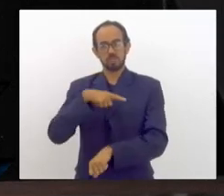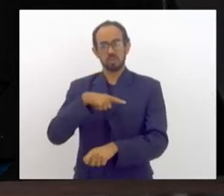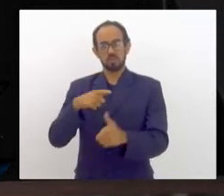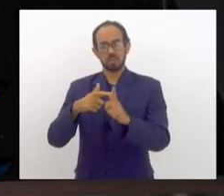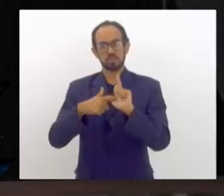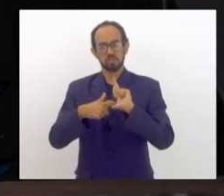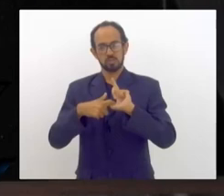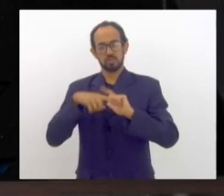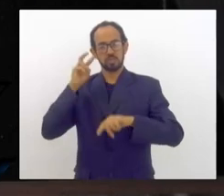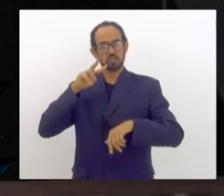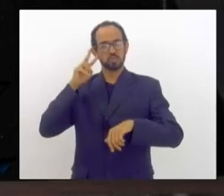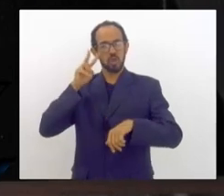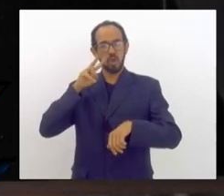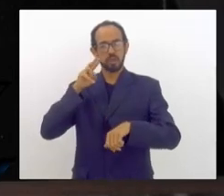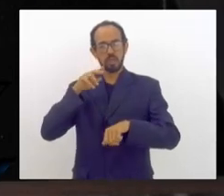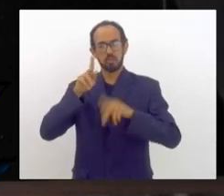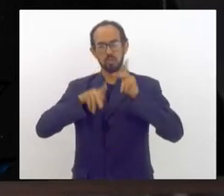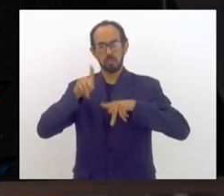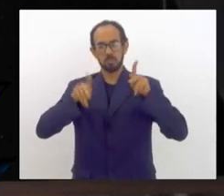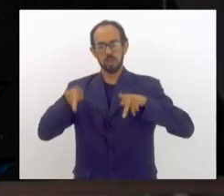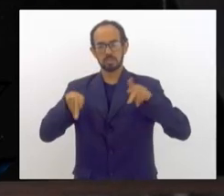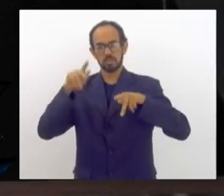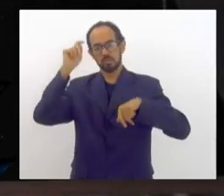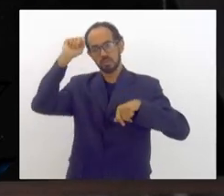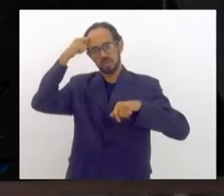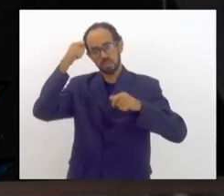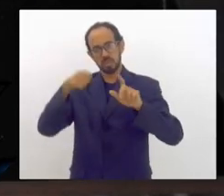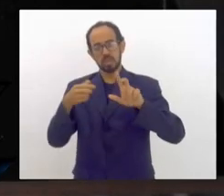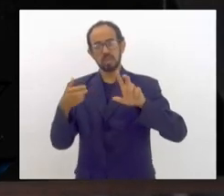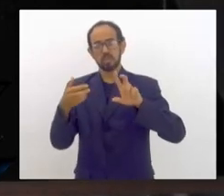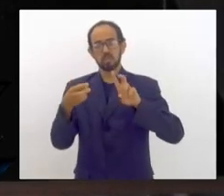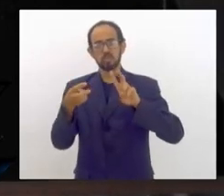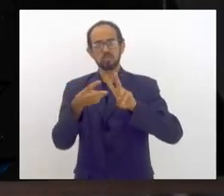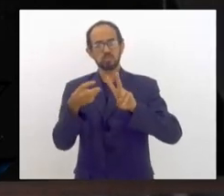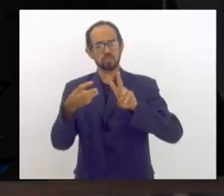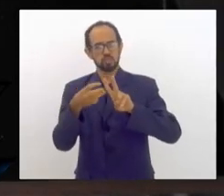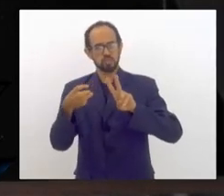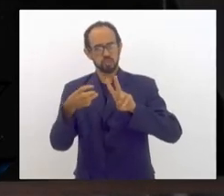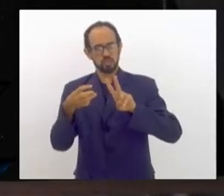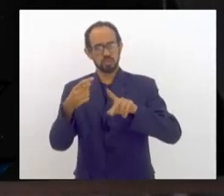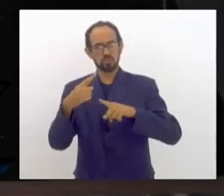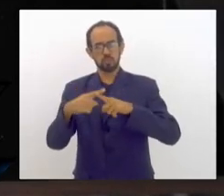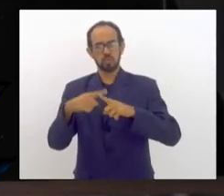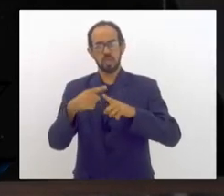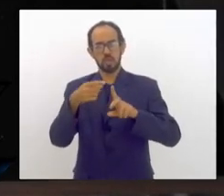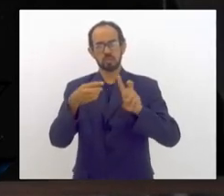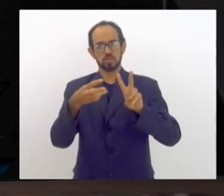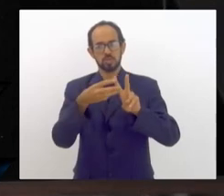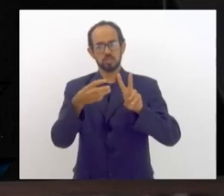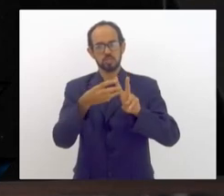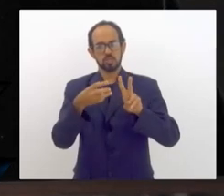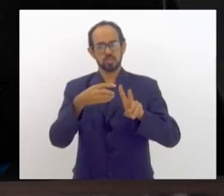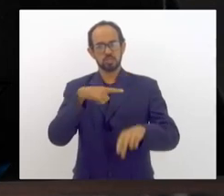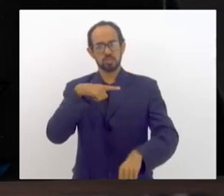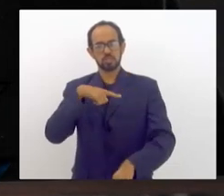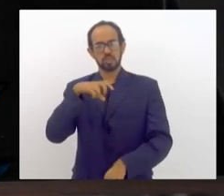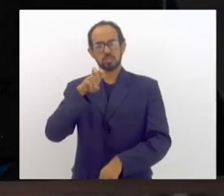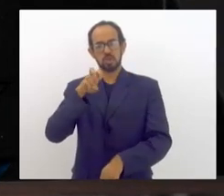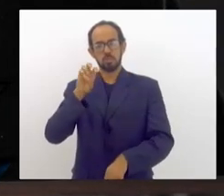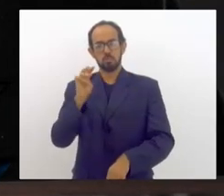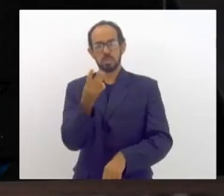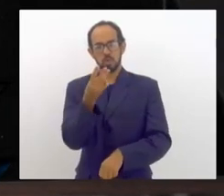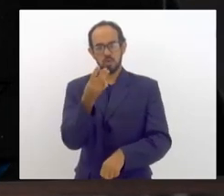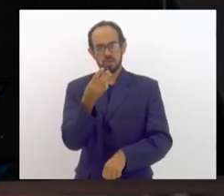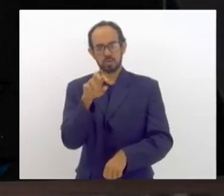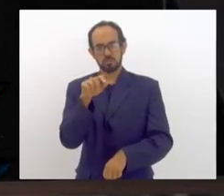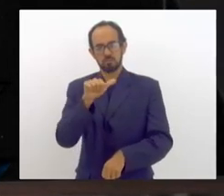tem também uma dívida histórica com o povo indígena, visto que os indígenas, que eram 5 milhões em 1500, hoje são